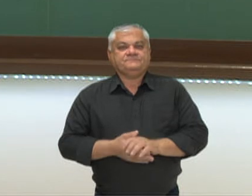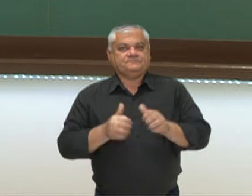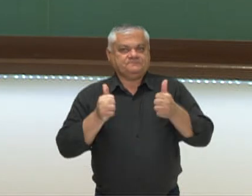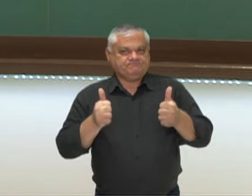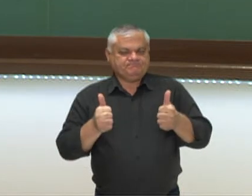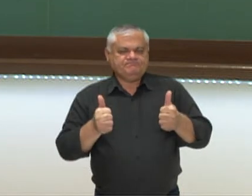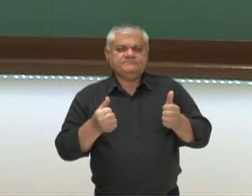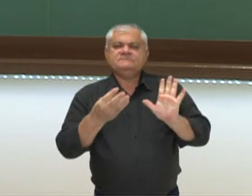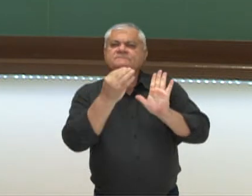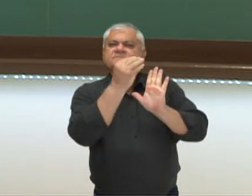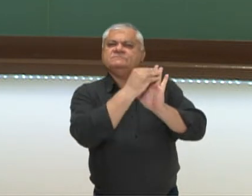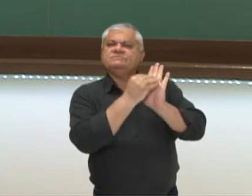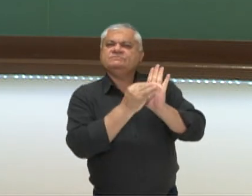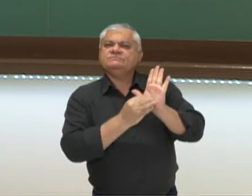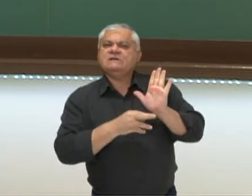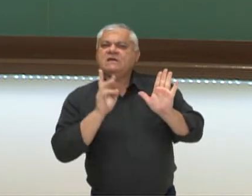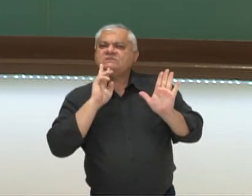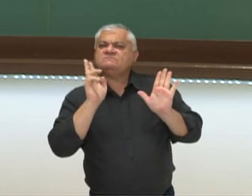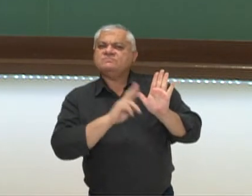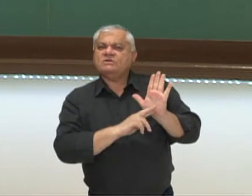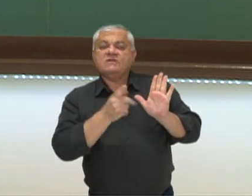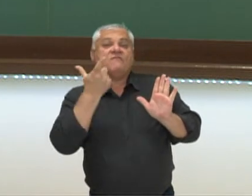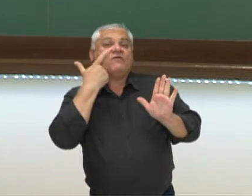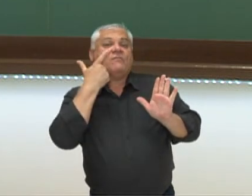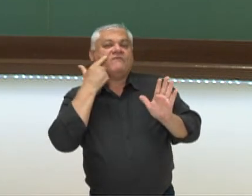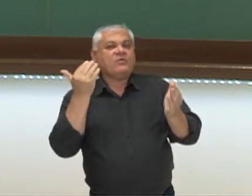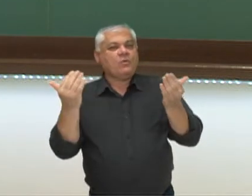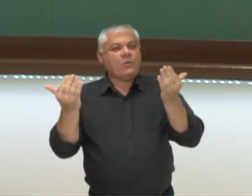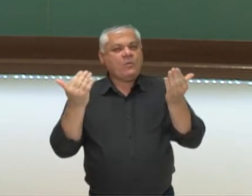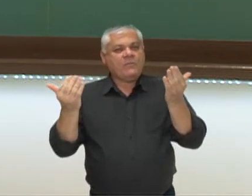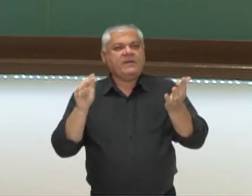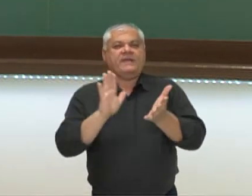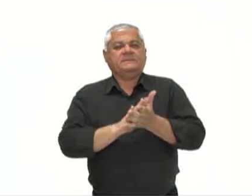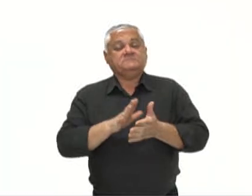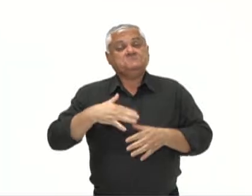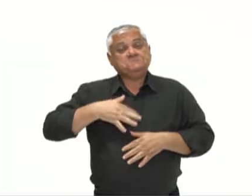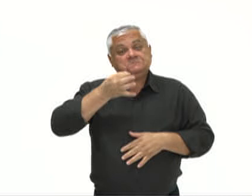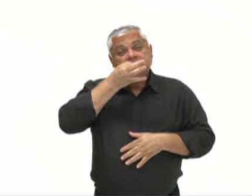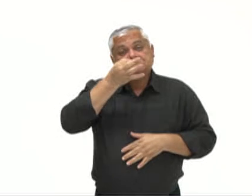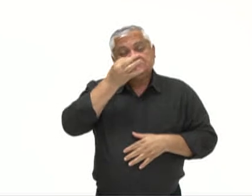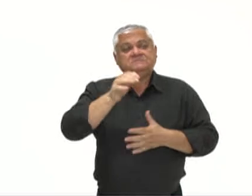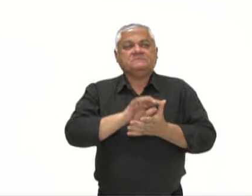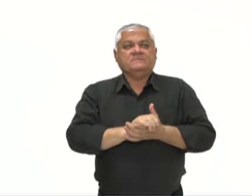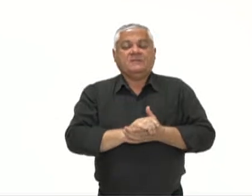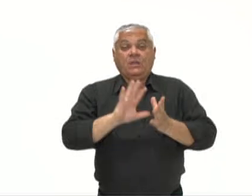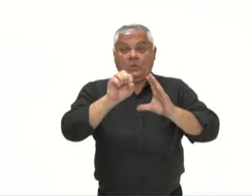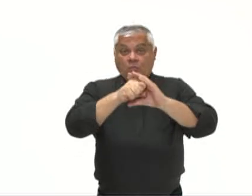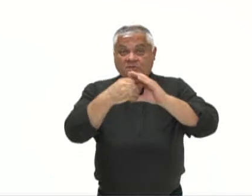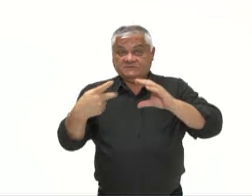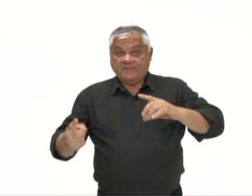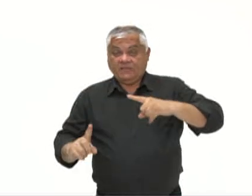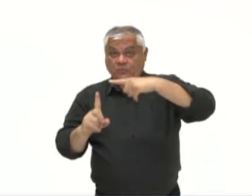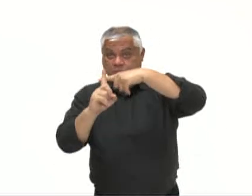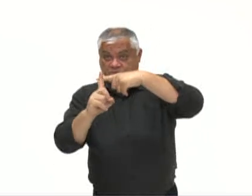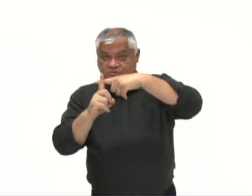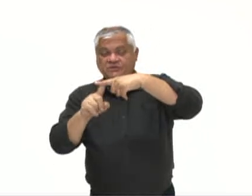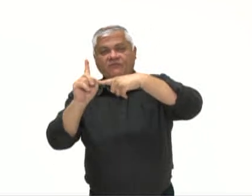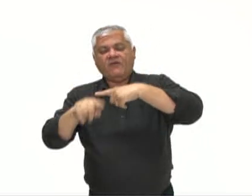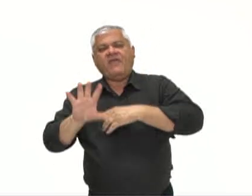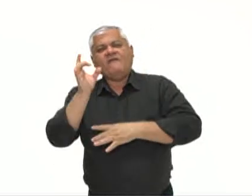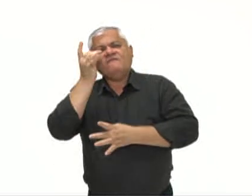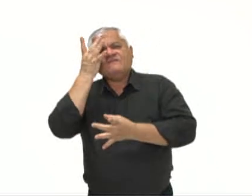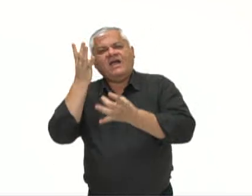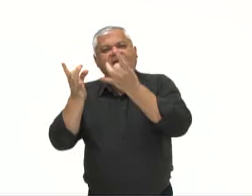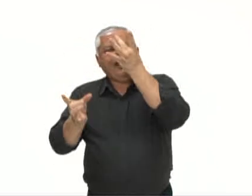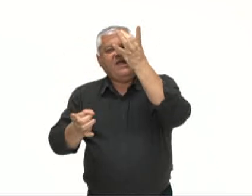bem, o que você colocou aí na sua resposta? Confere aqui na tela com a minha possível resposta. Ó. Um aspecto positivo é a facilidade para a construção